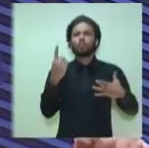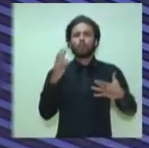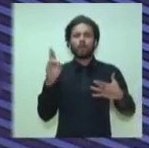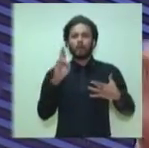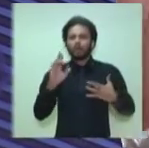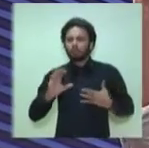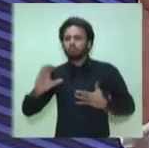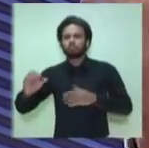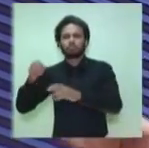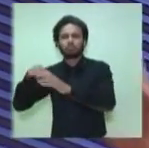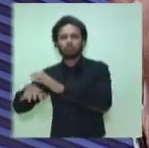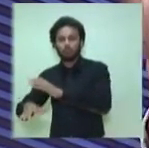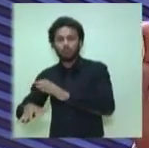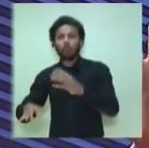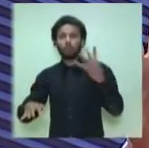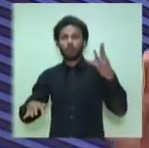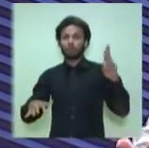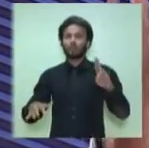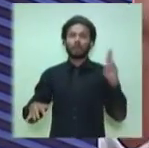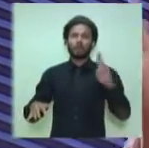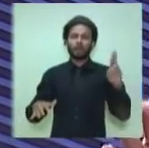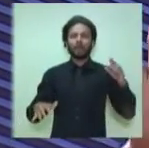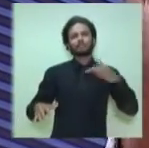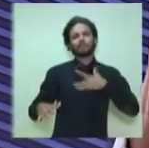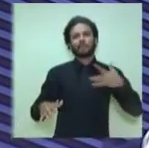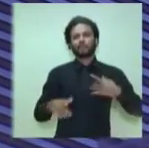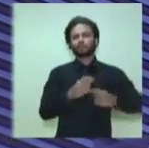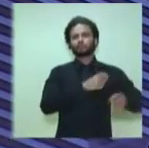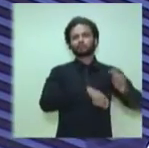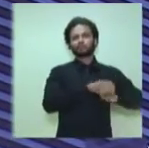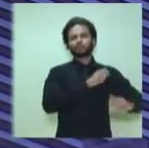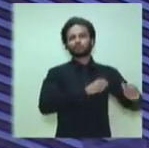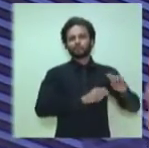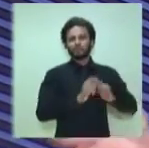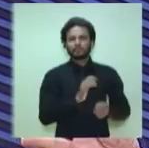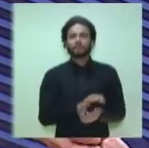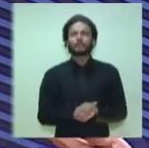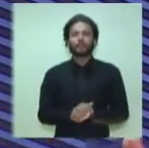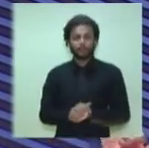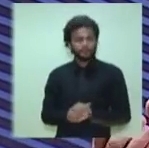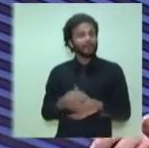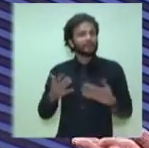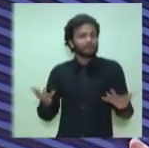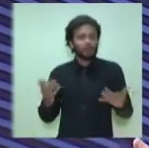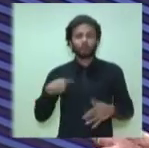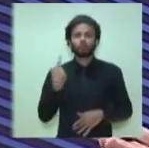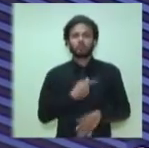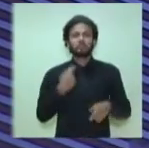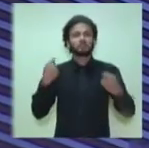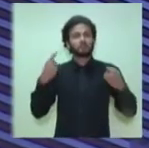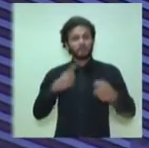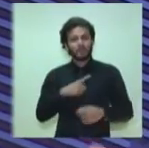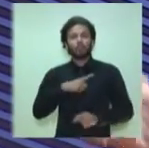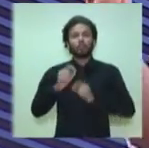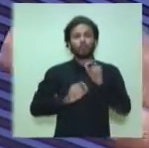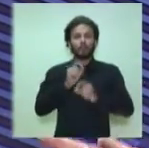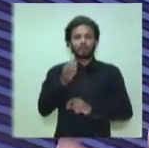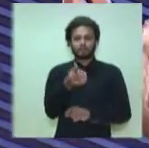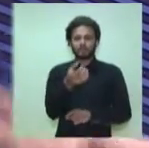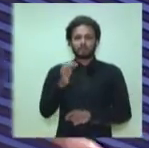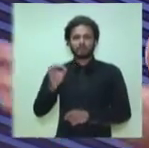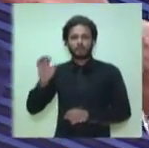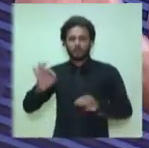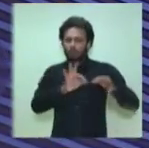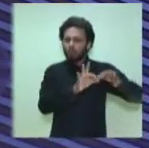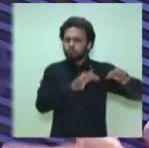básico significa R$4 que se economiza em saúde. Então, nós temos hoje 600 quilômetros